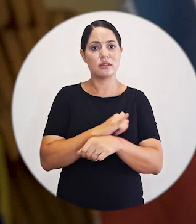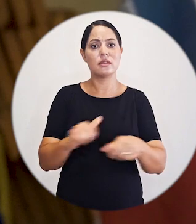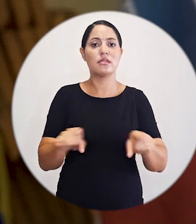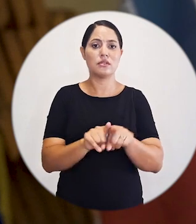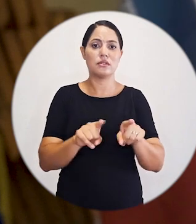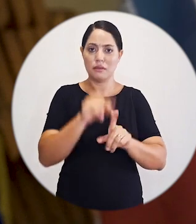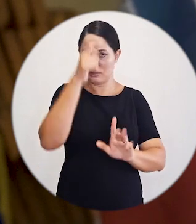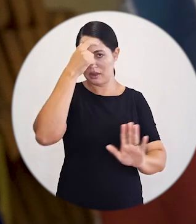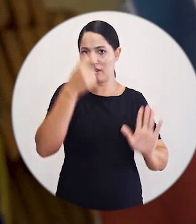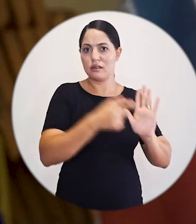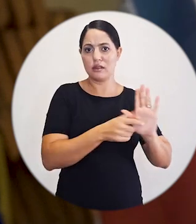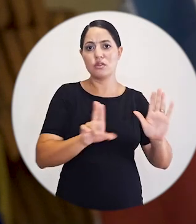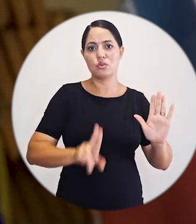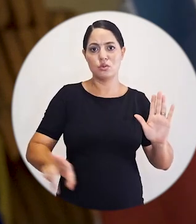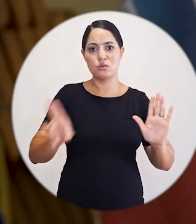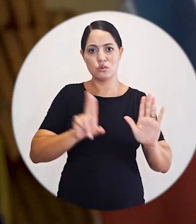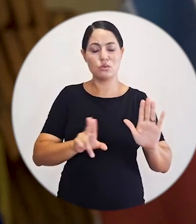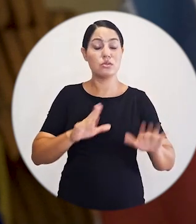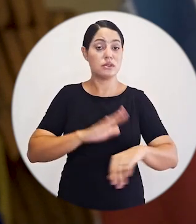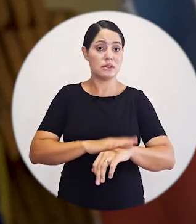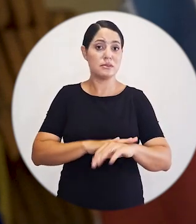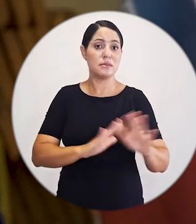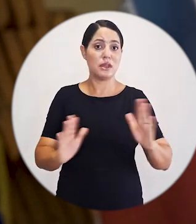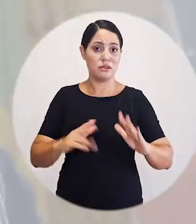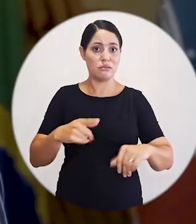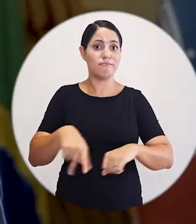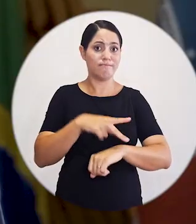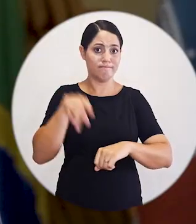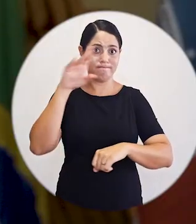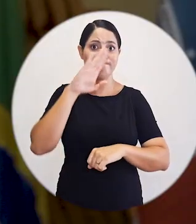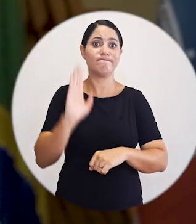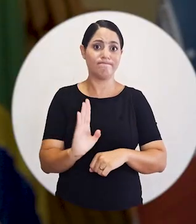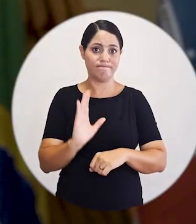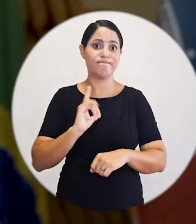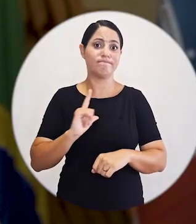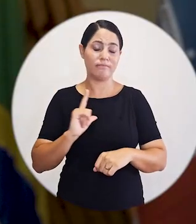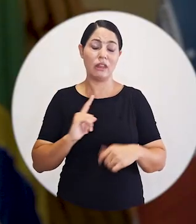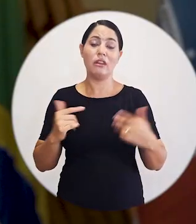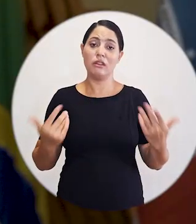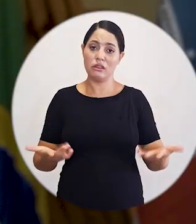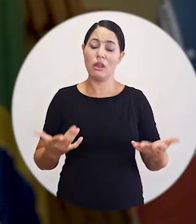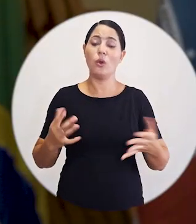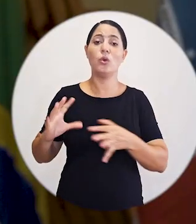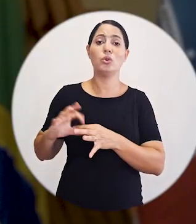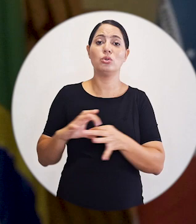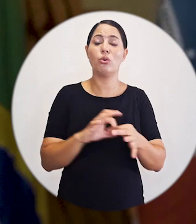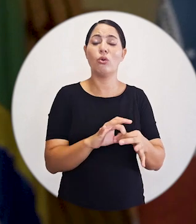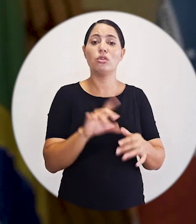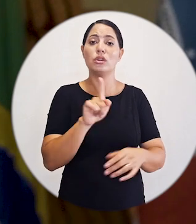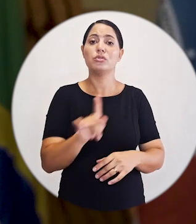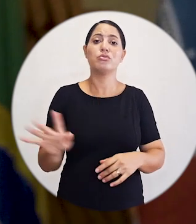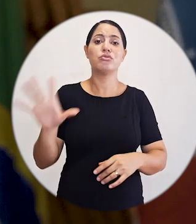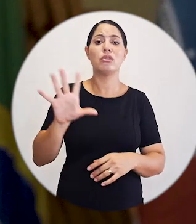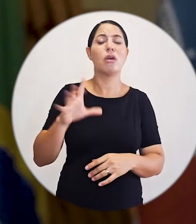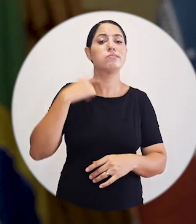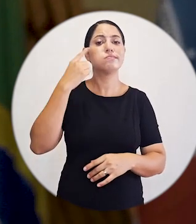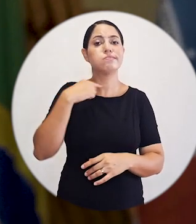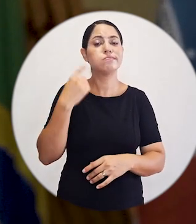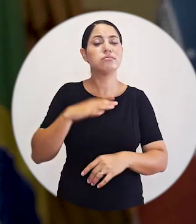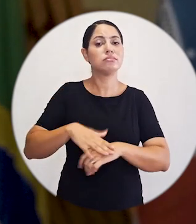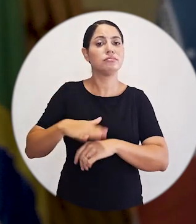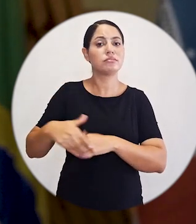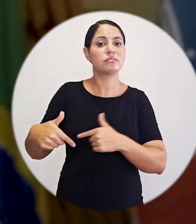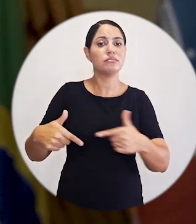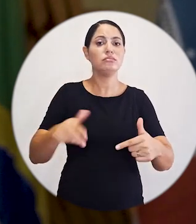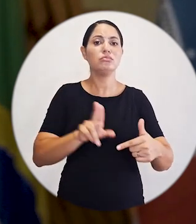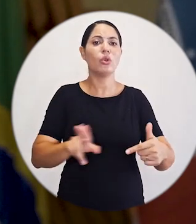na regulamentação da inteligência artificial que o Brasil está passando neste momento. Como uma diretriz geral para a atuação da